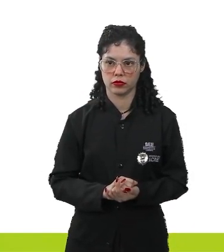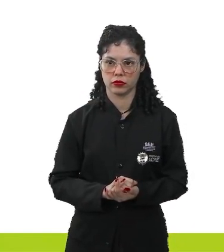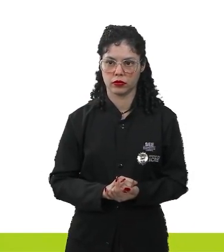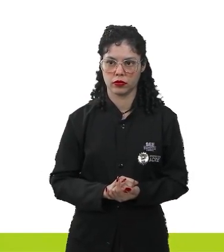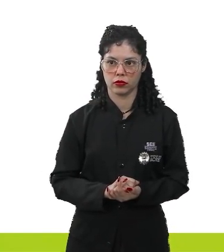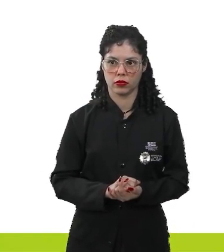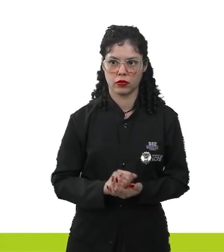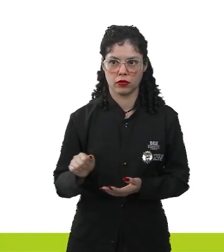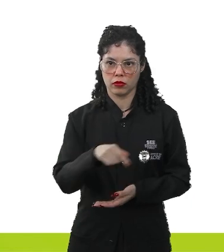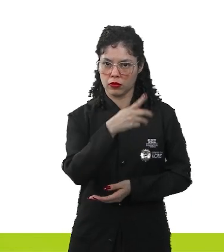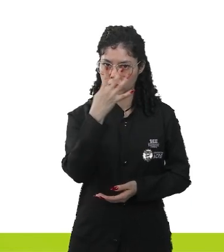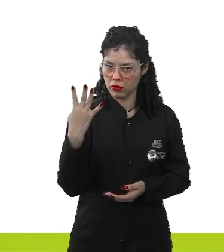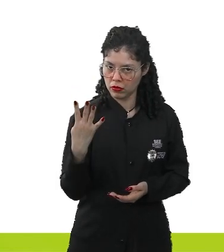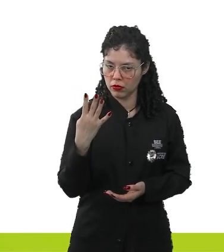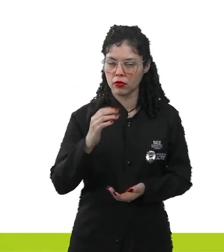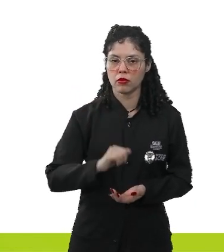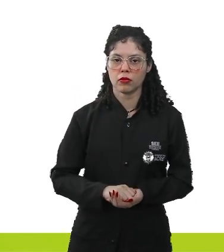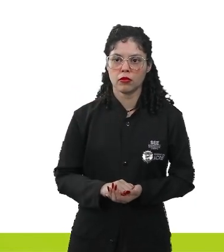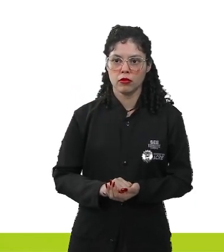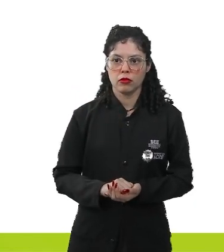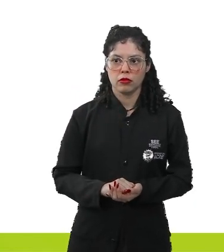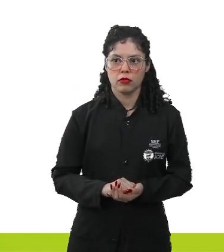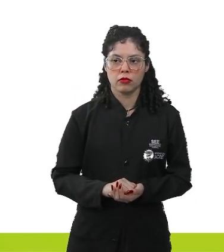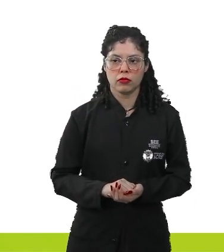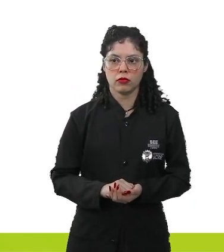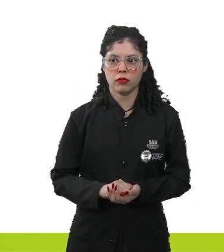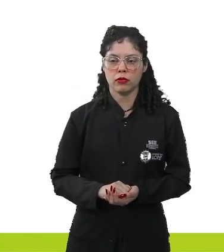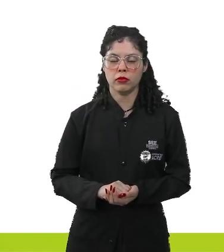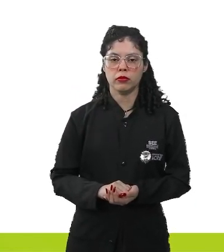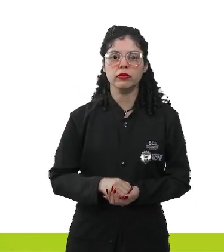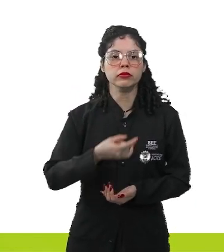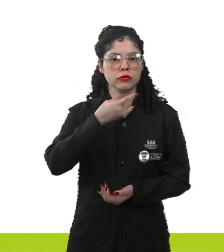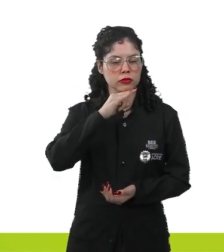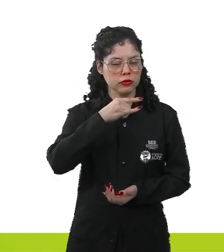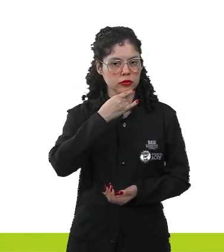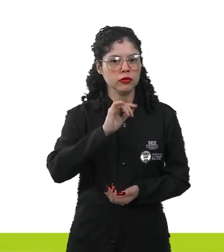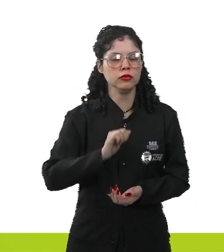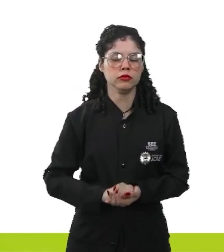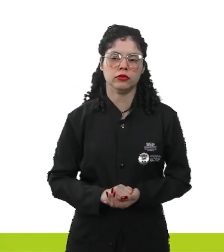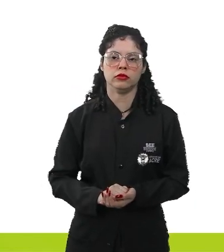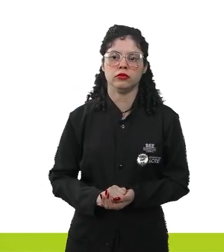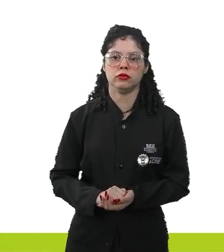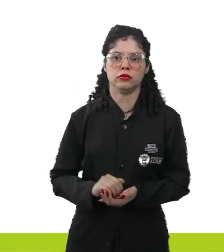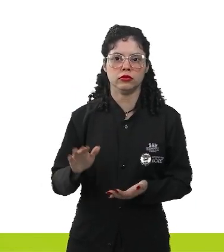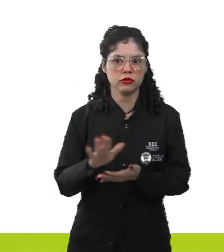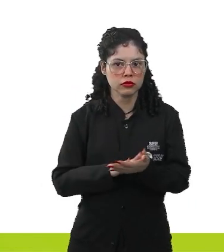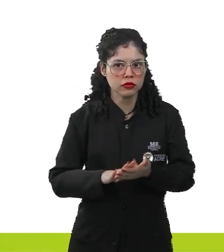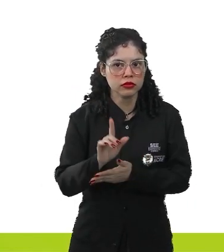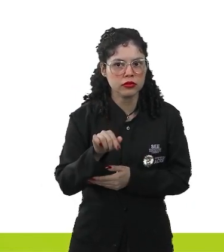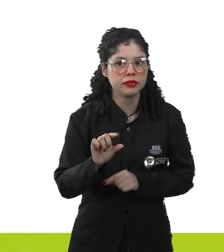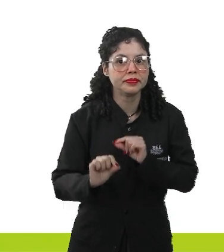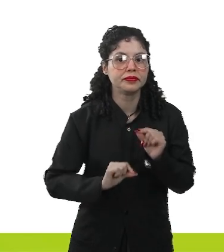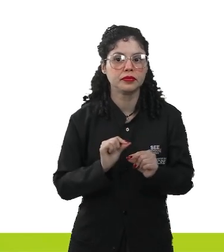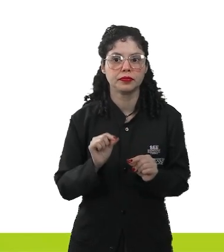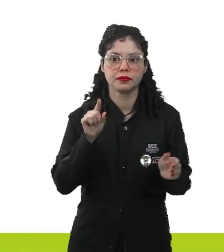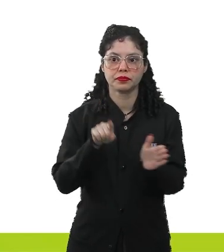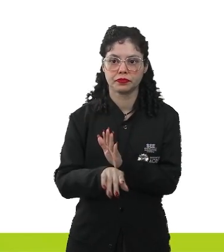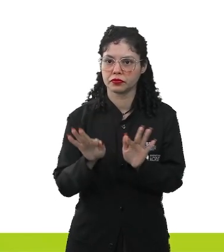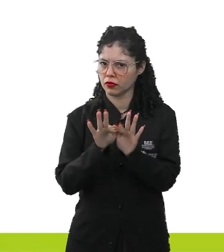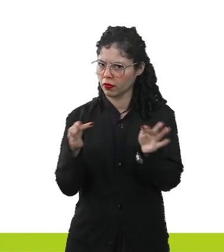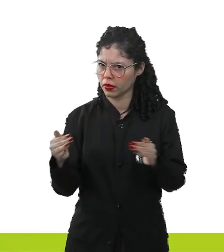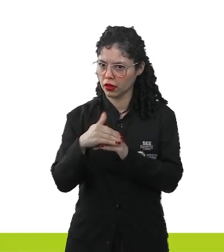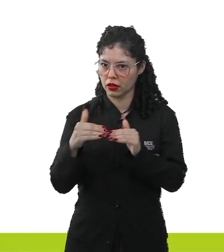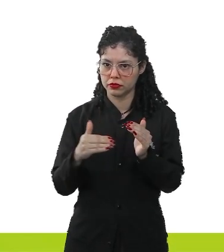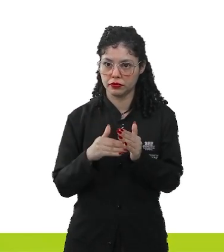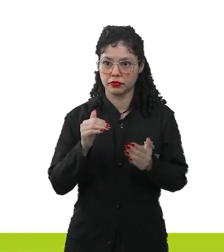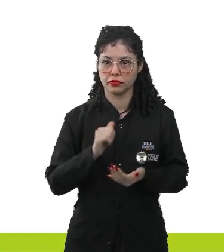0,9 quantidade Q de álcool ingerido. Então, nada mais, nada menos, essa questão é a mais simples de